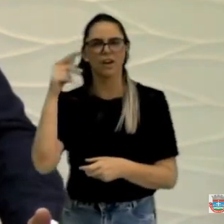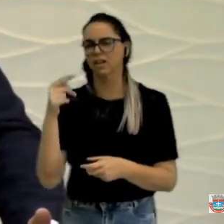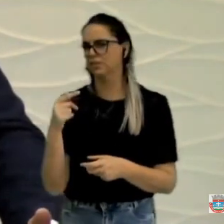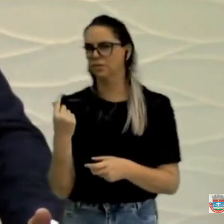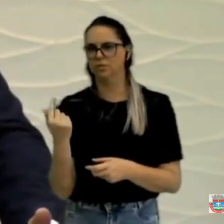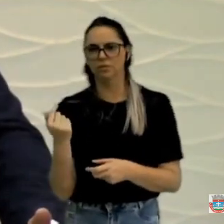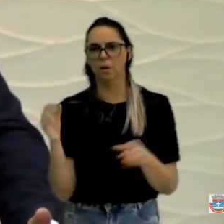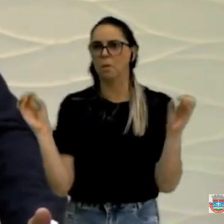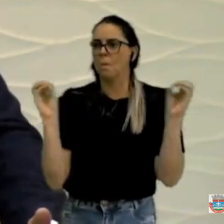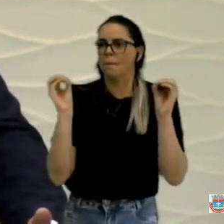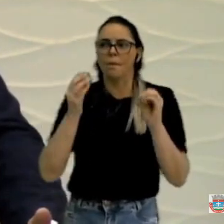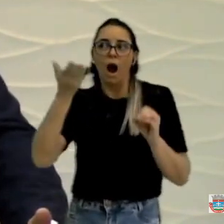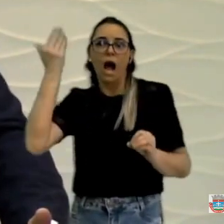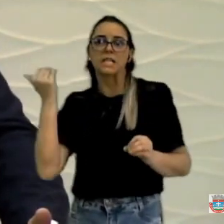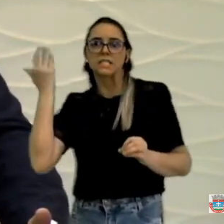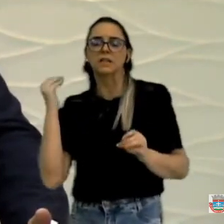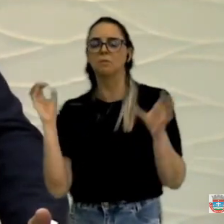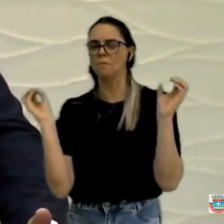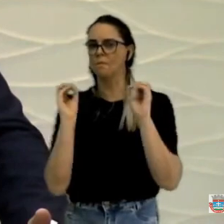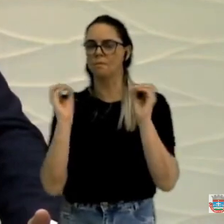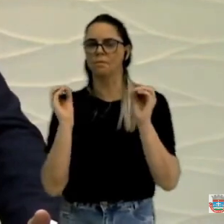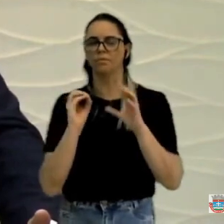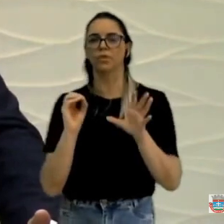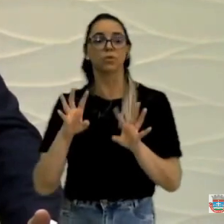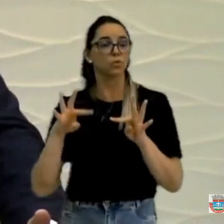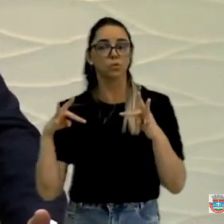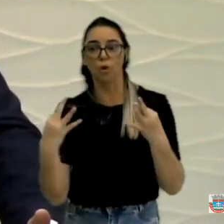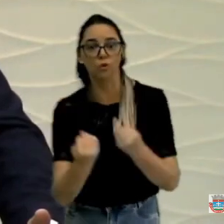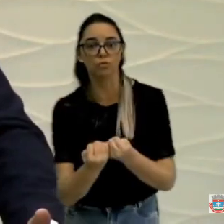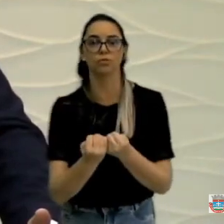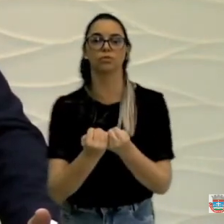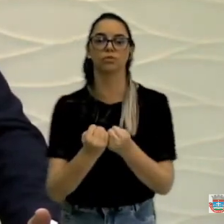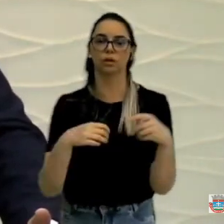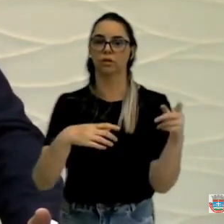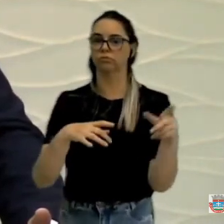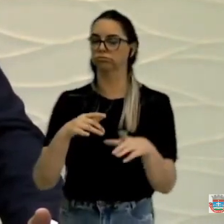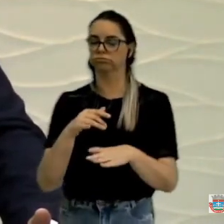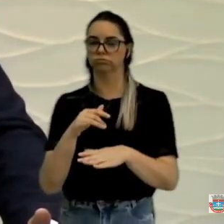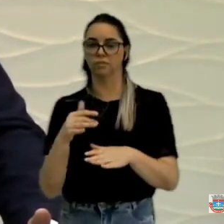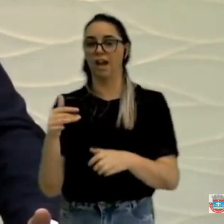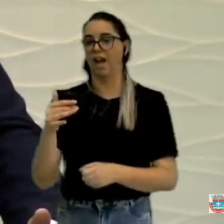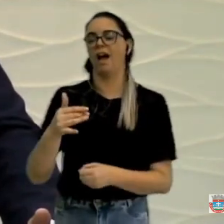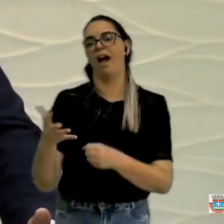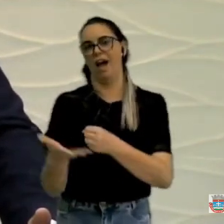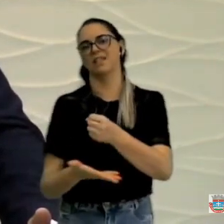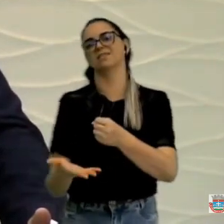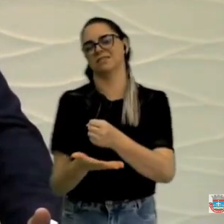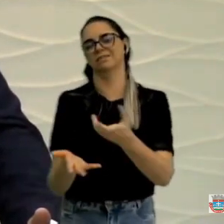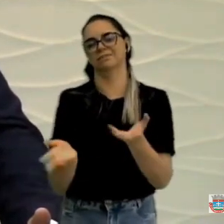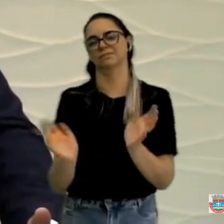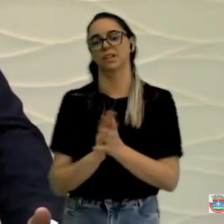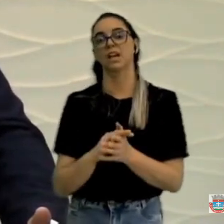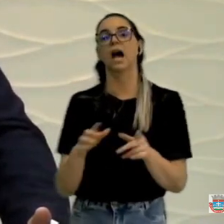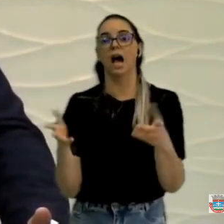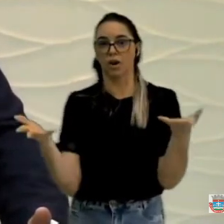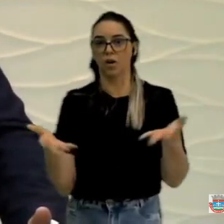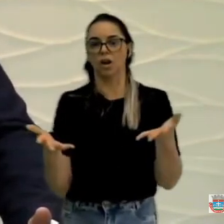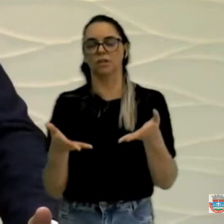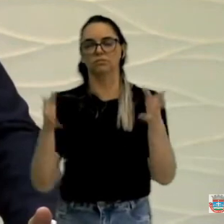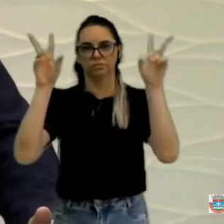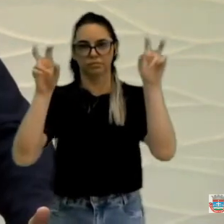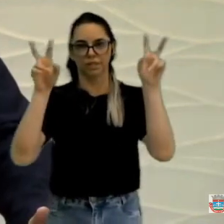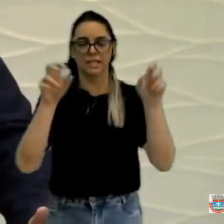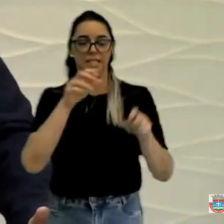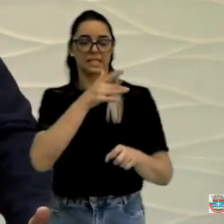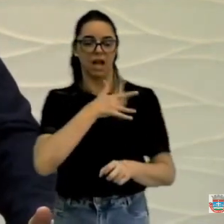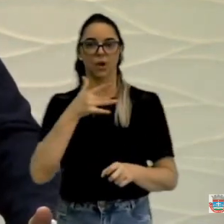por uma cidade como o prefeito Alexandre Batité em todas as áreas. Aqui eu quero falar nesse momento na questão da saúde, os nossos